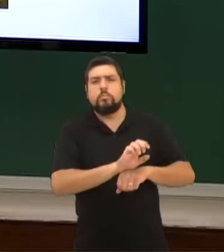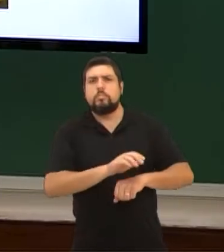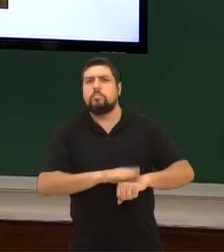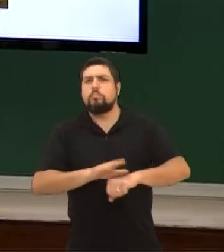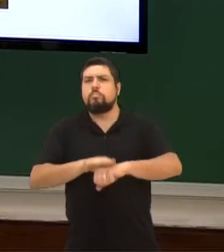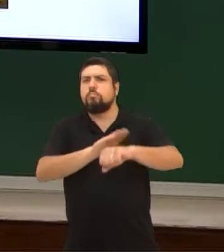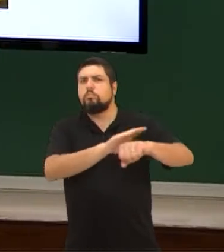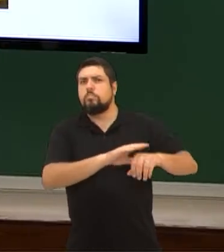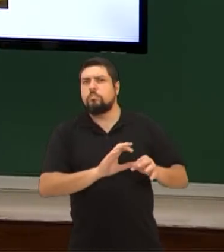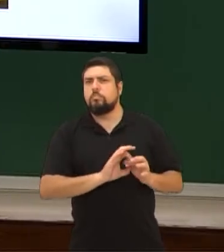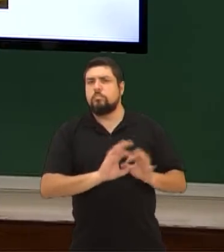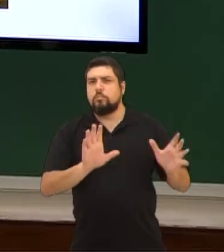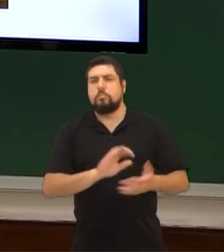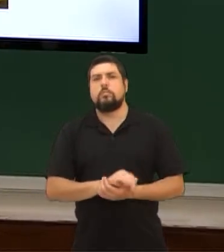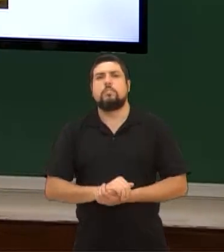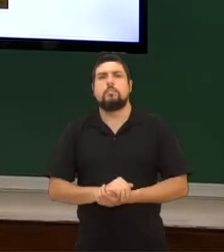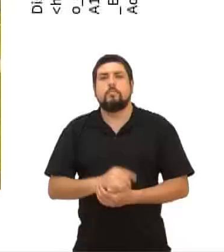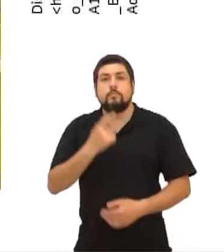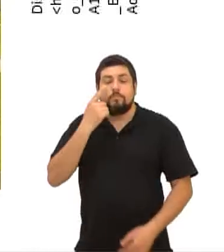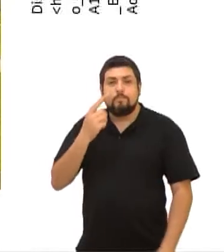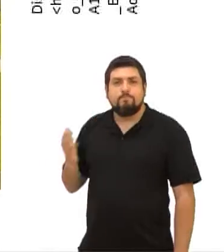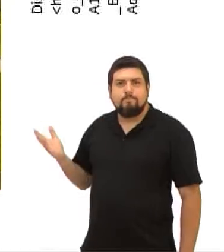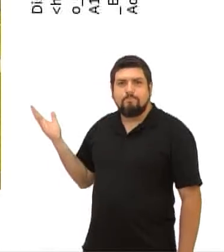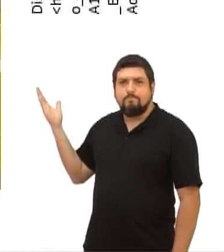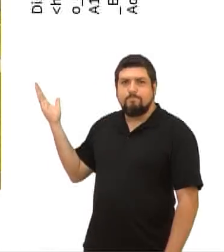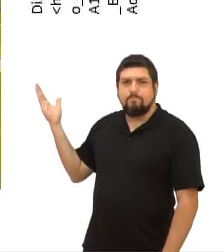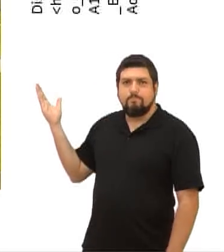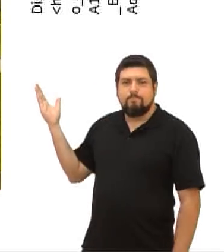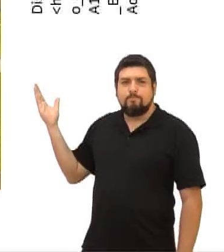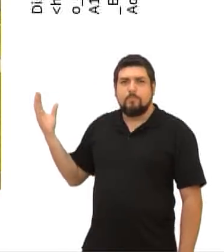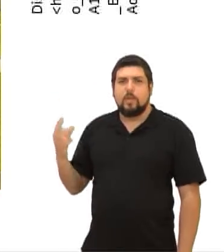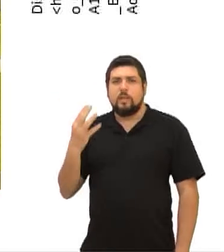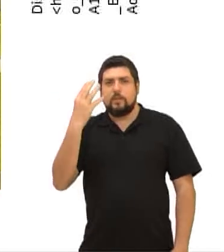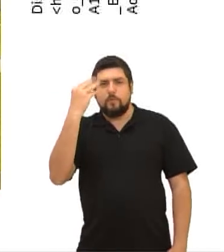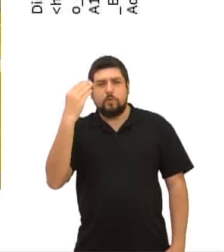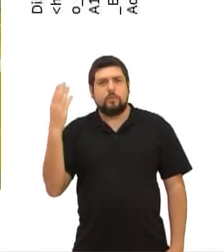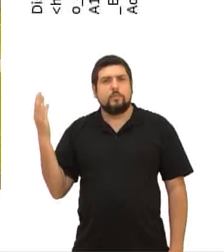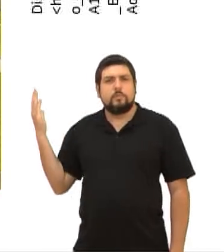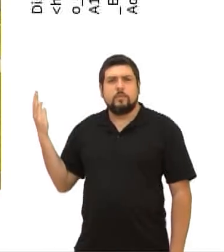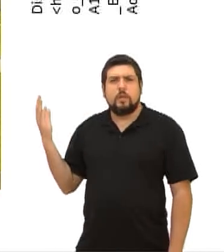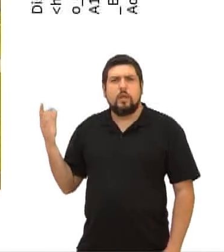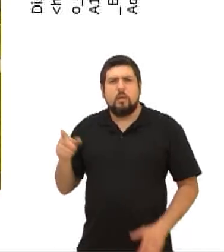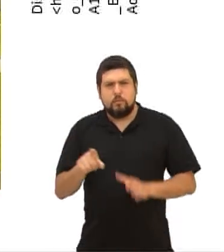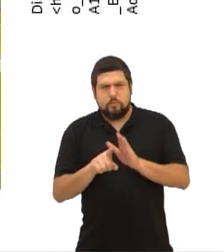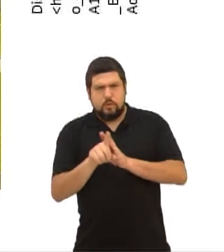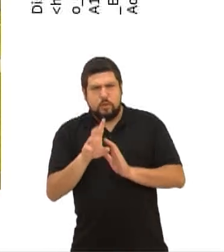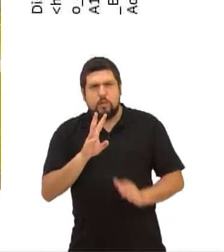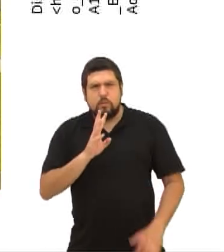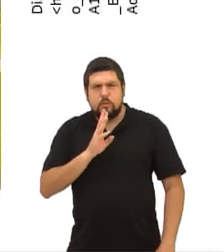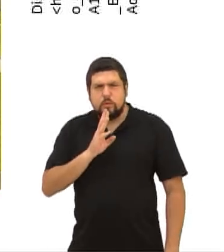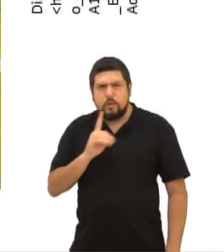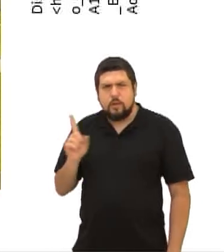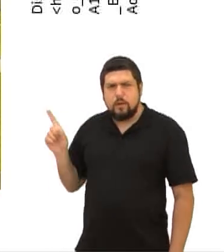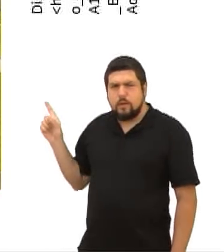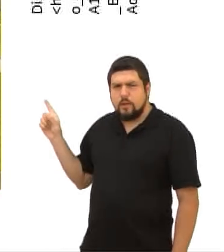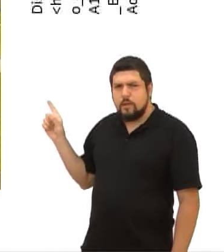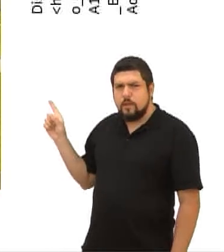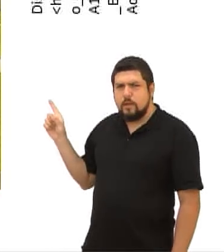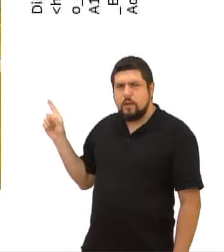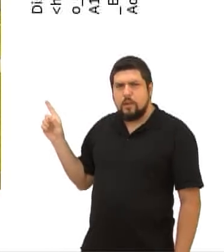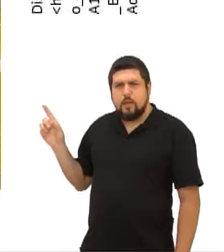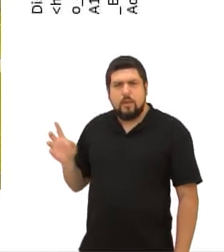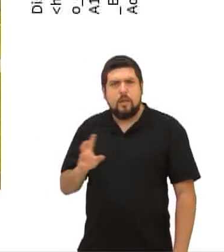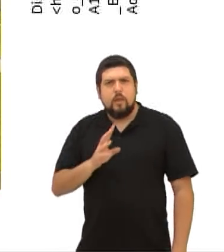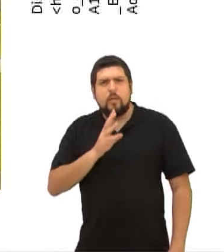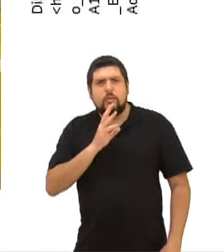lá? Gente, trago essa foto aqui para vocês e eu queria saber quem conhece esse estádio de futebol, com essa